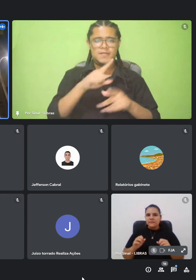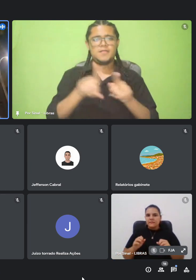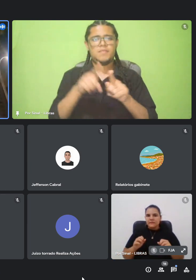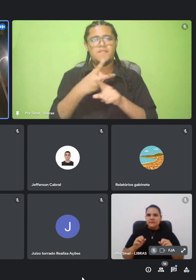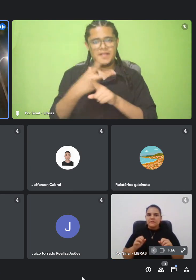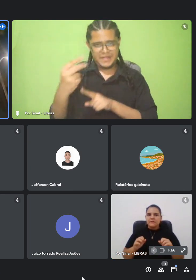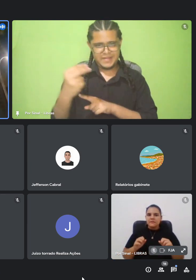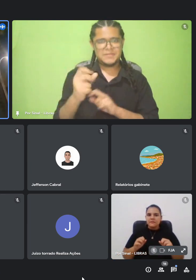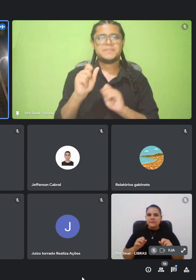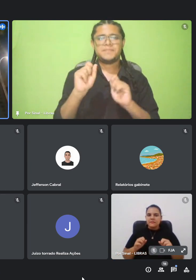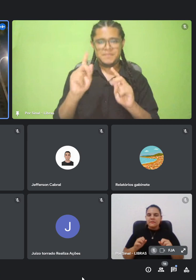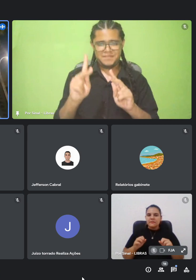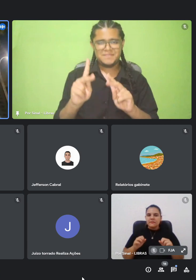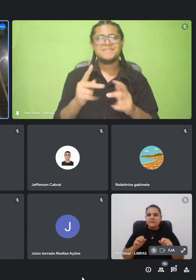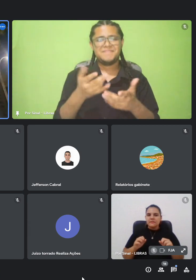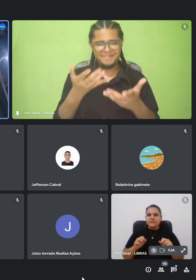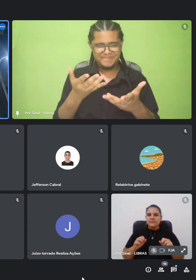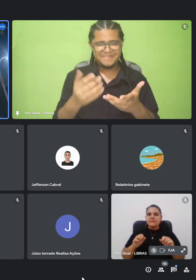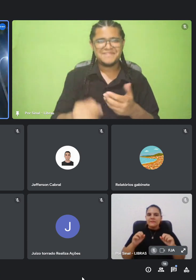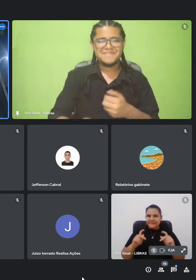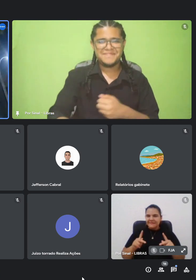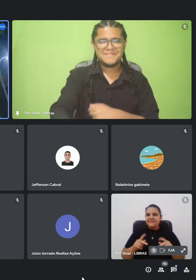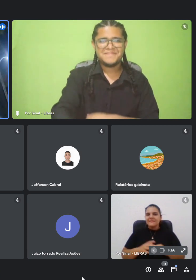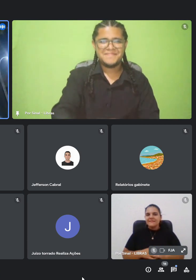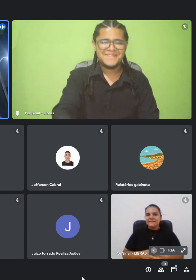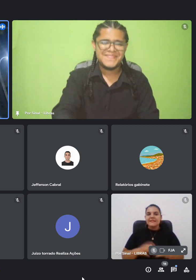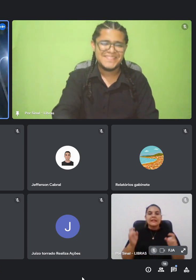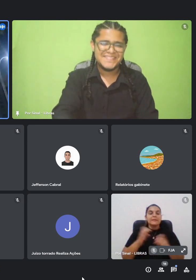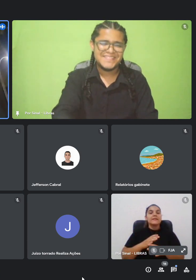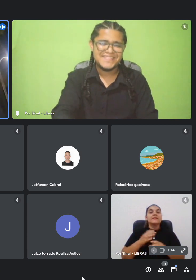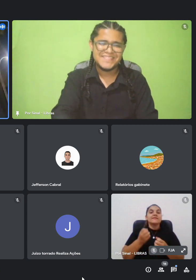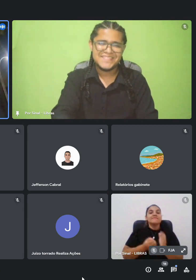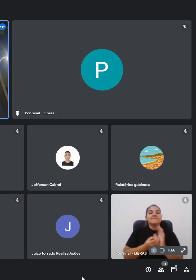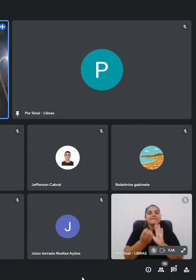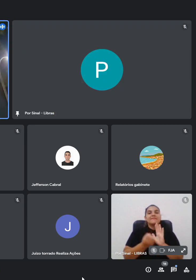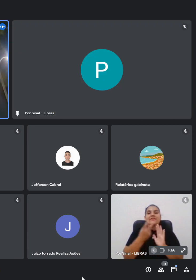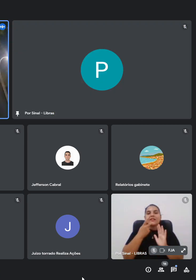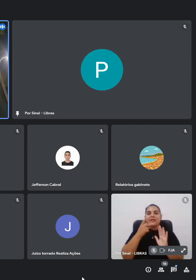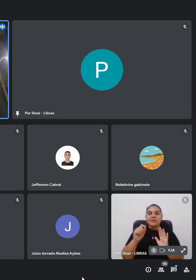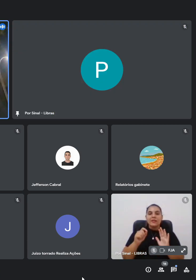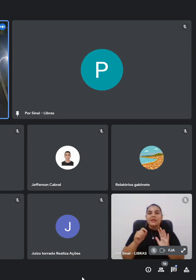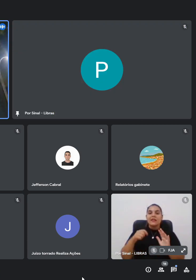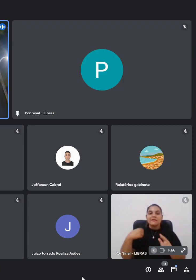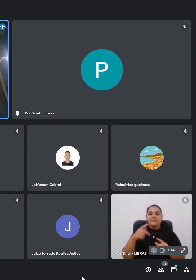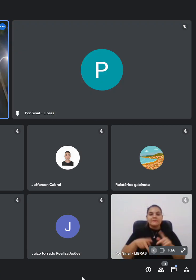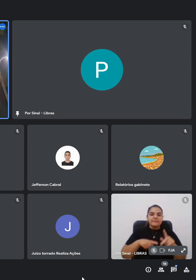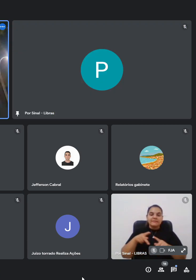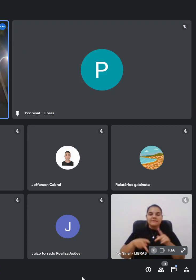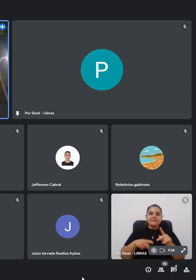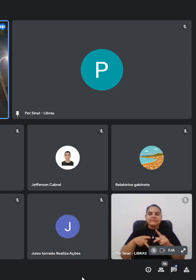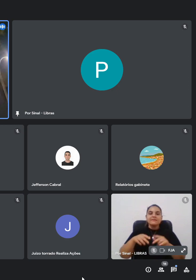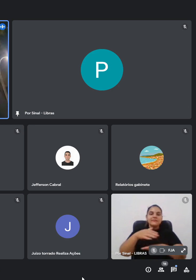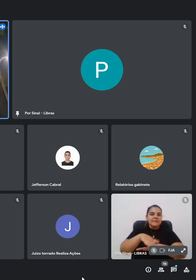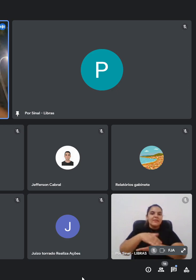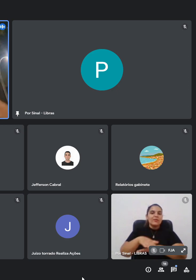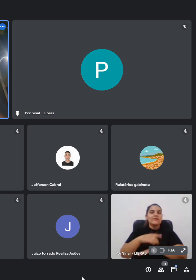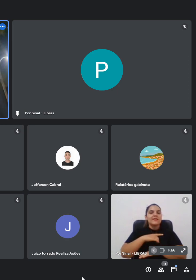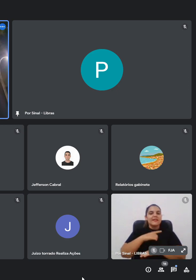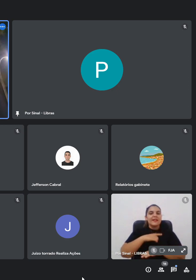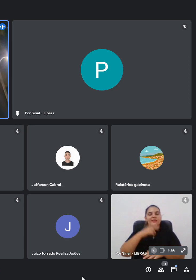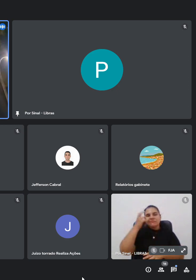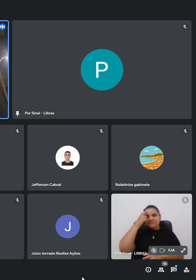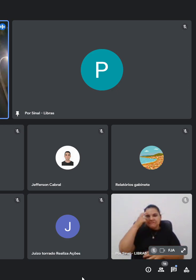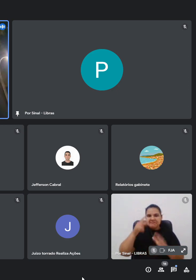Então, terminando a poesia, dizer que a pop rua é altamente poética. A sua vida